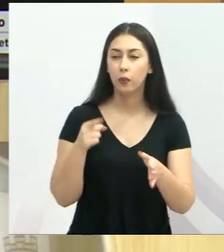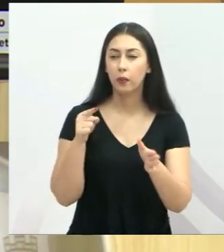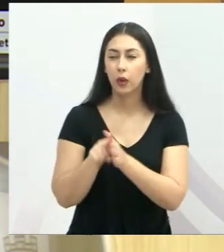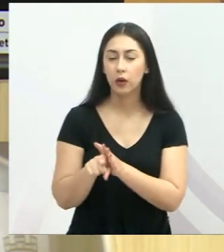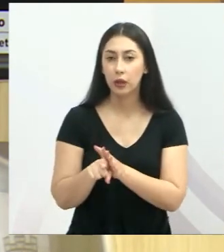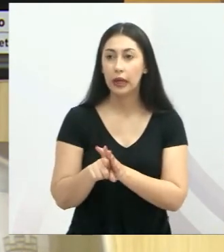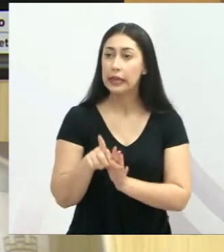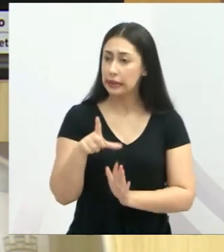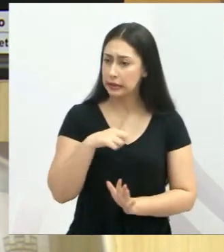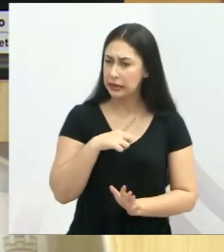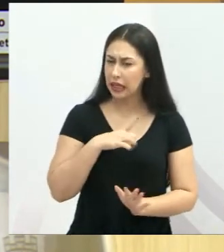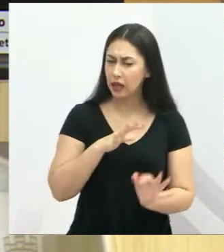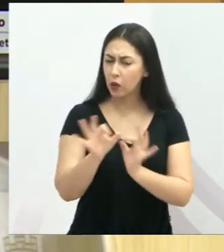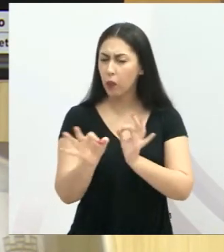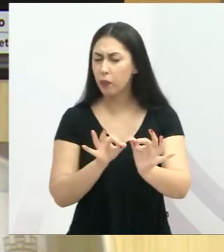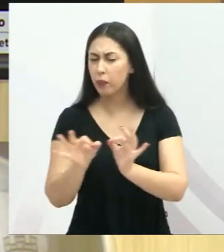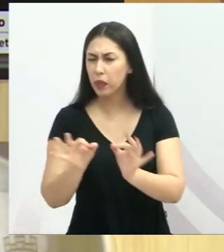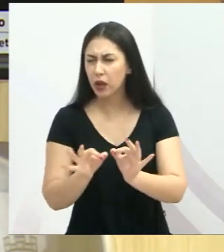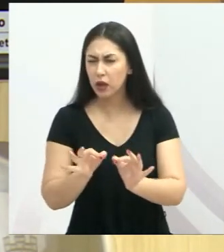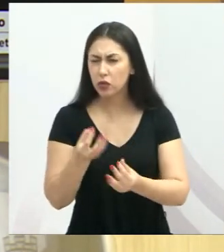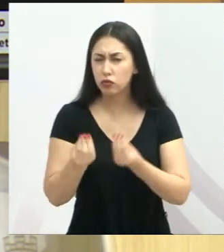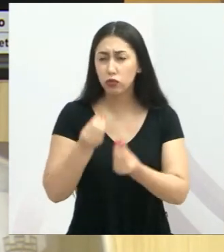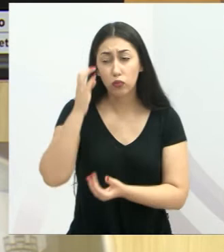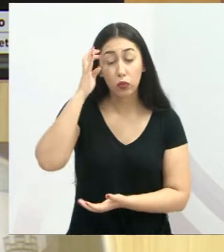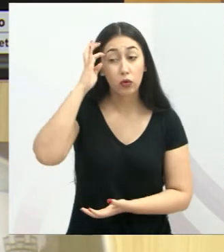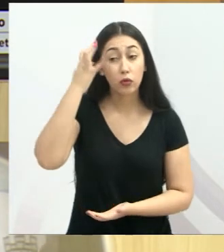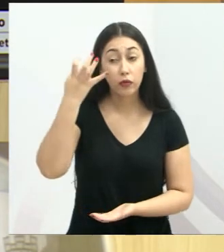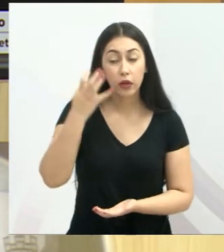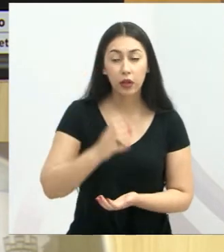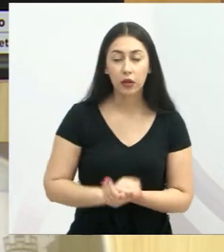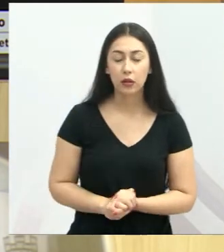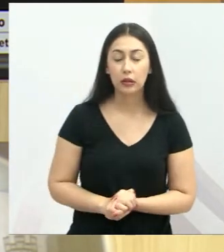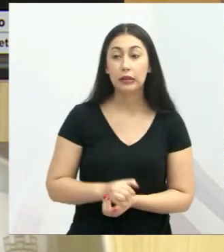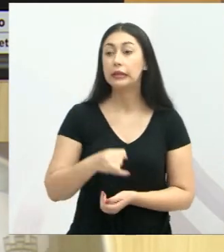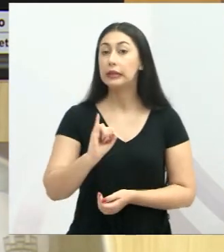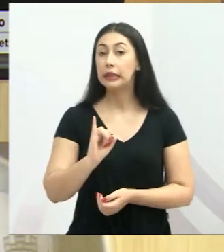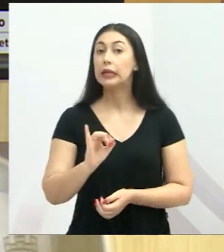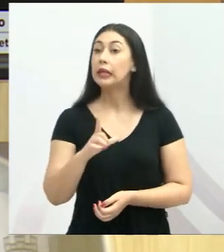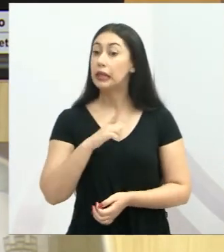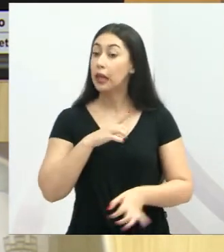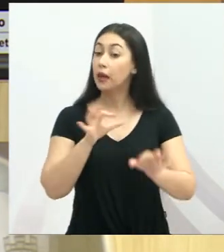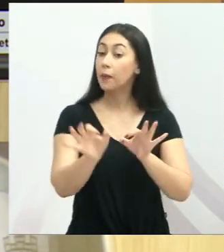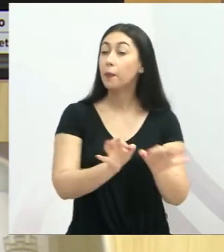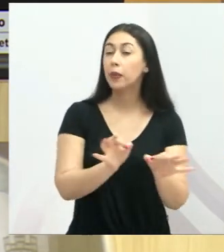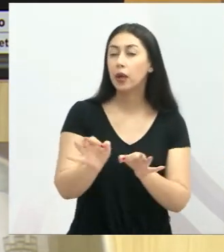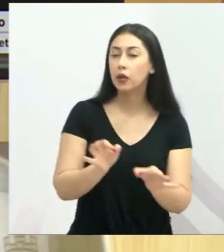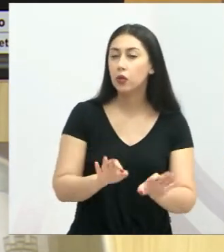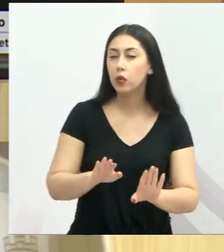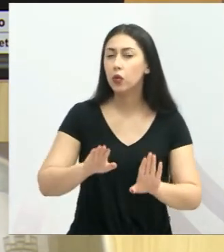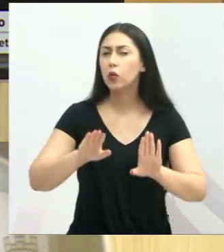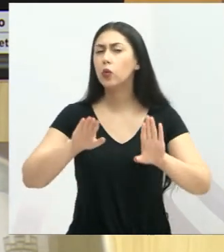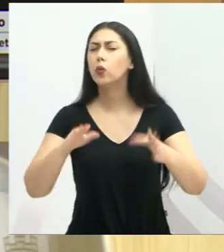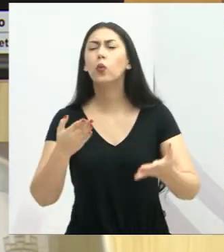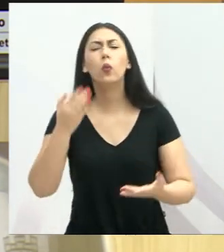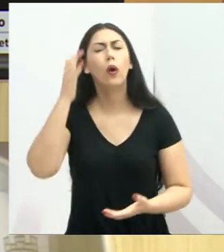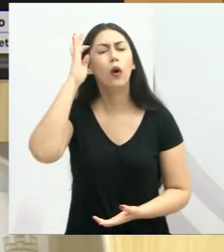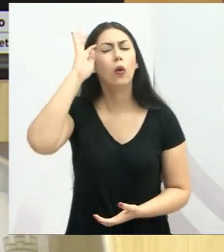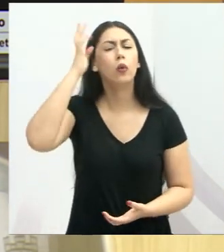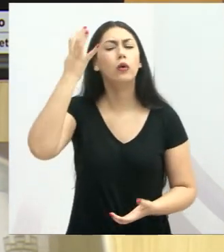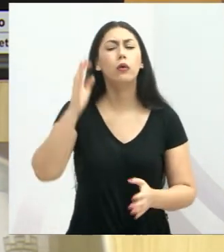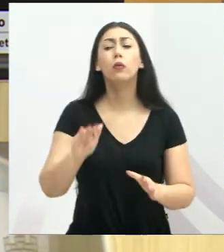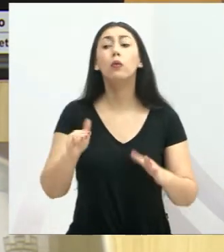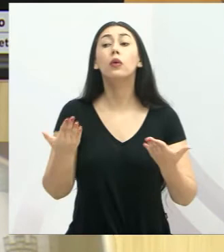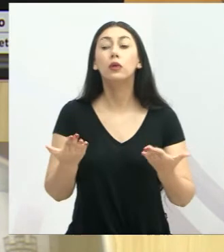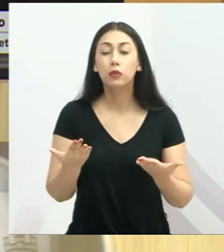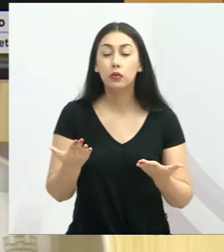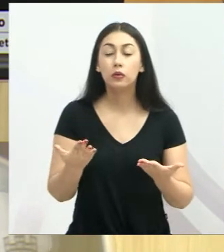problema seja sanado? 2.1. Em caso positivo, quando o problema será sanado?